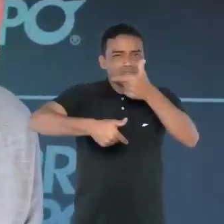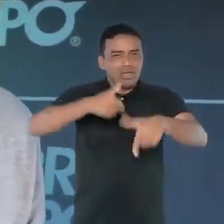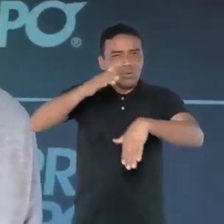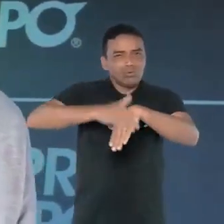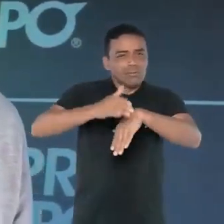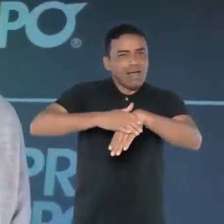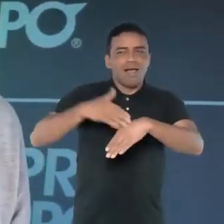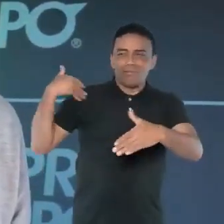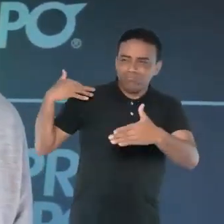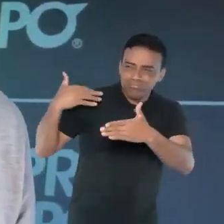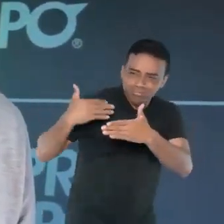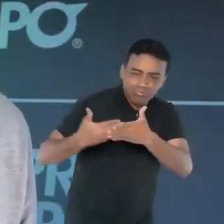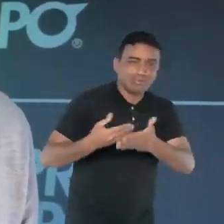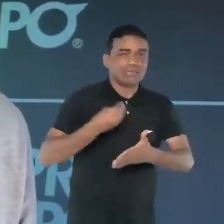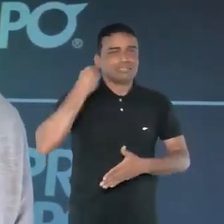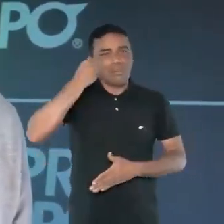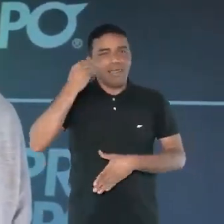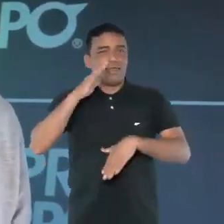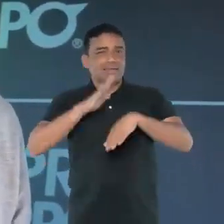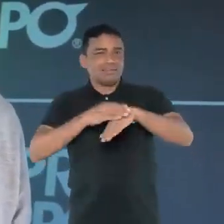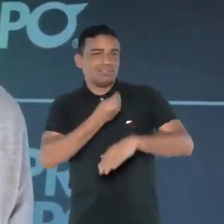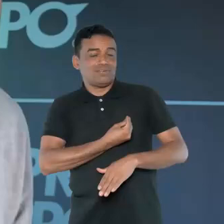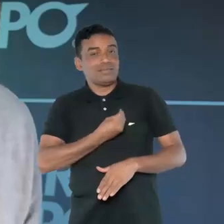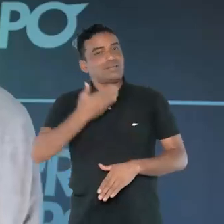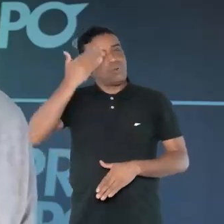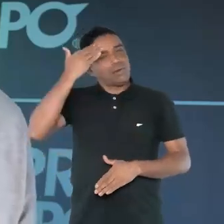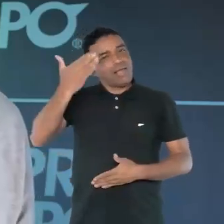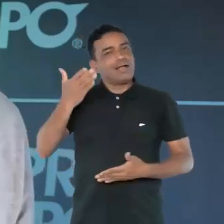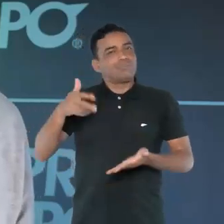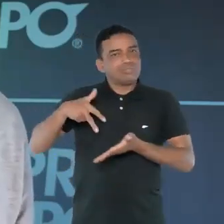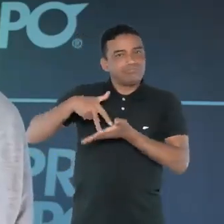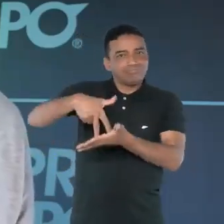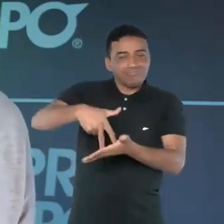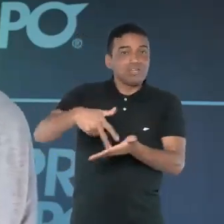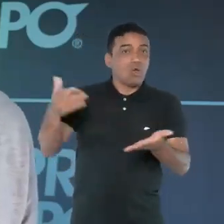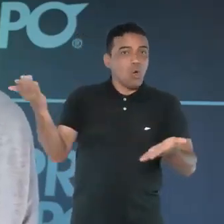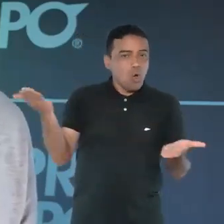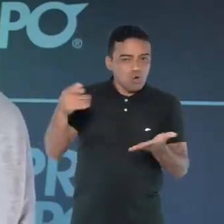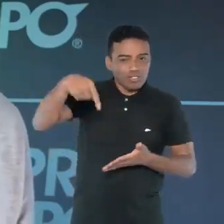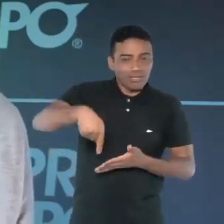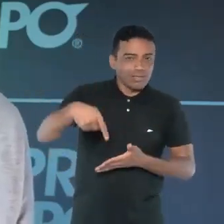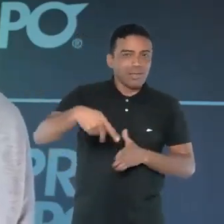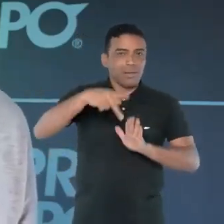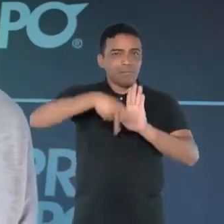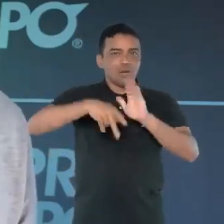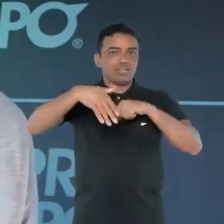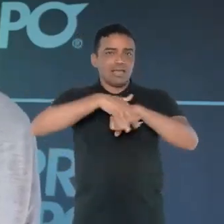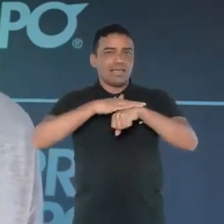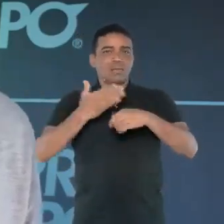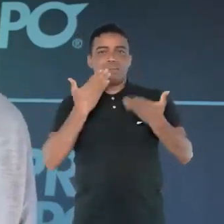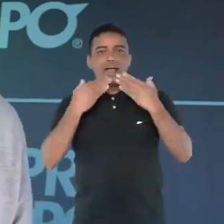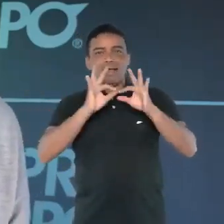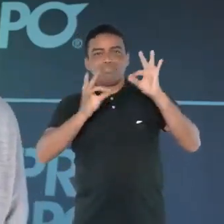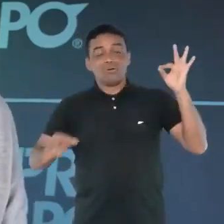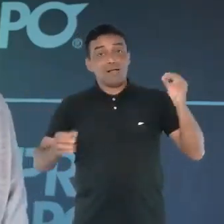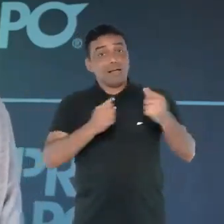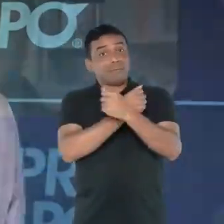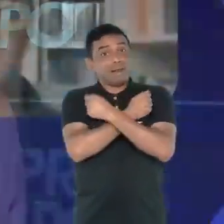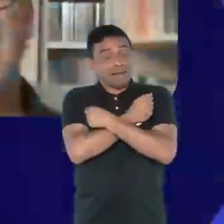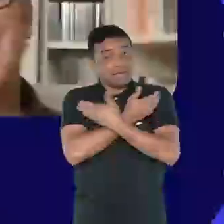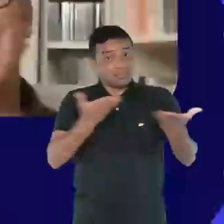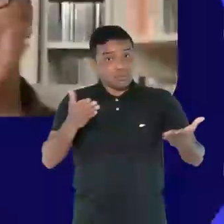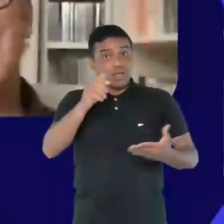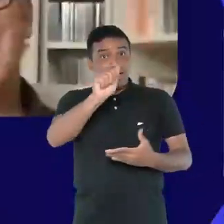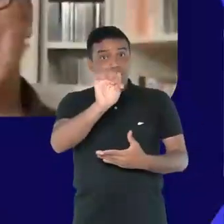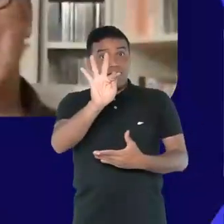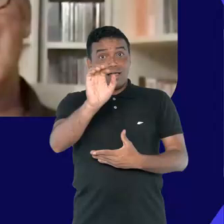sua obra, parabéns pela sua jornada. E muito obrigado pela sua disponibilidade, muito obrigado por estar aqui com a gente no Sempre um Papo. Trago mais uma